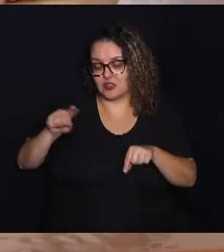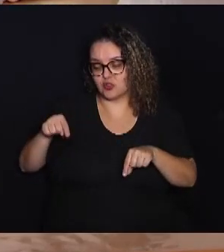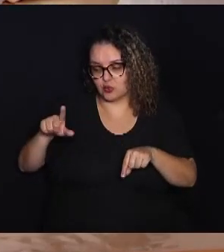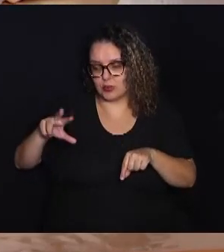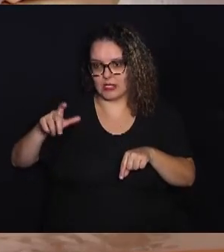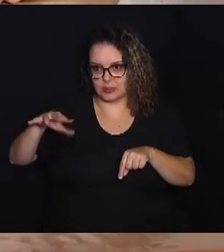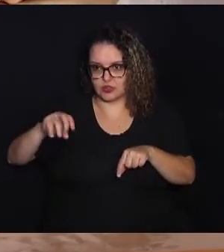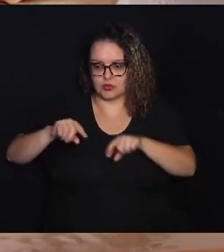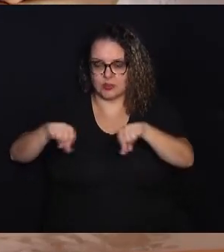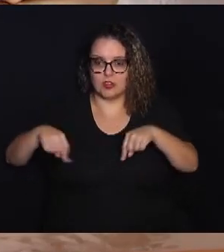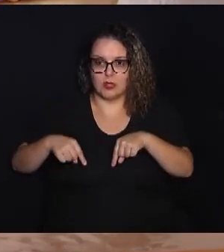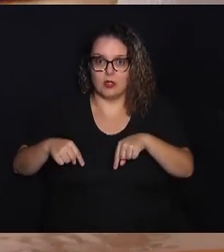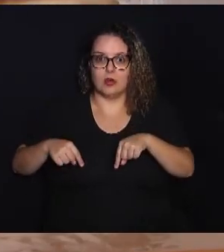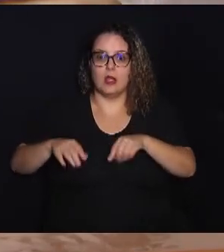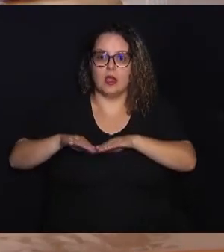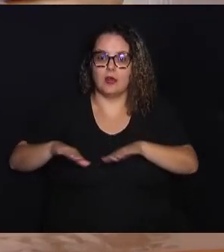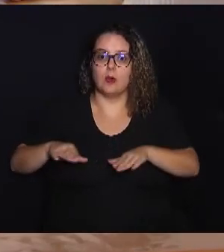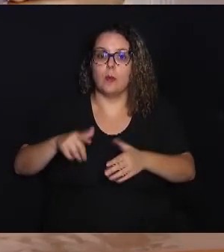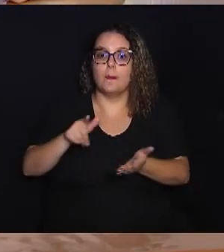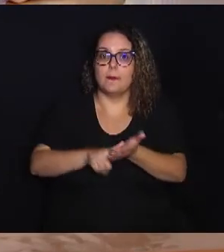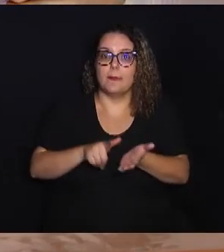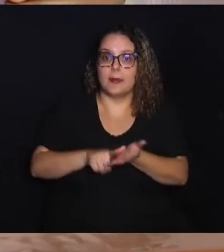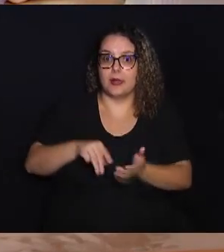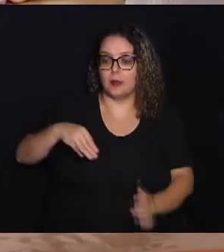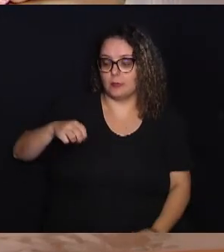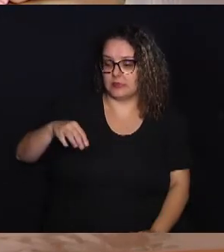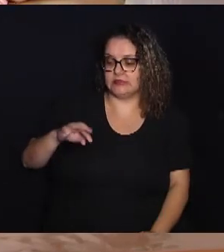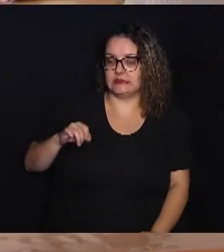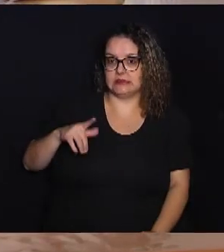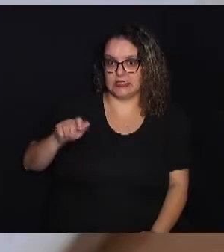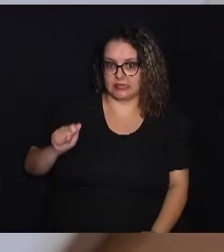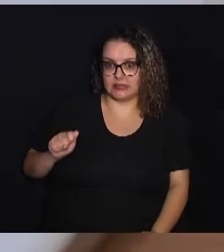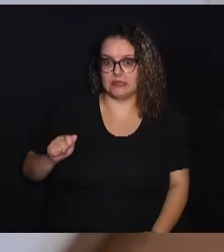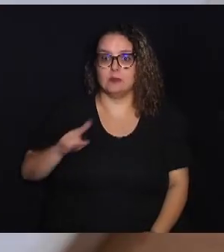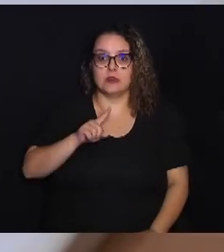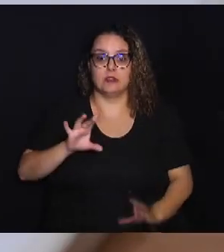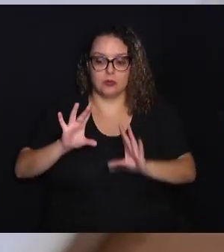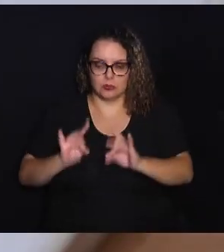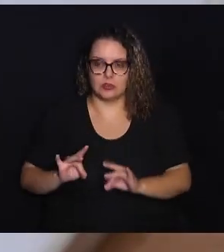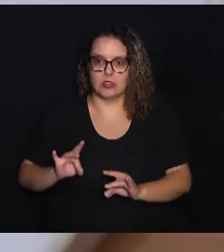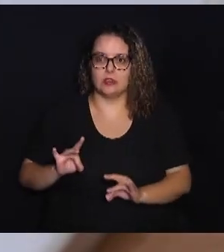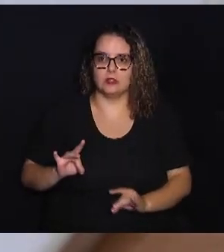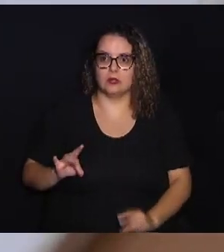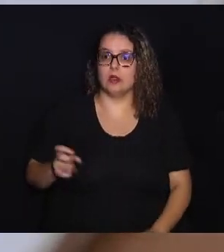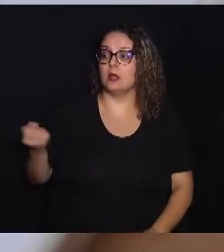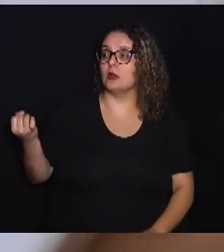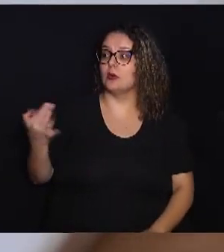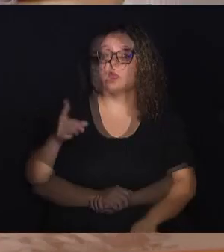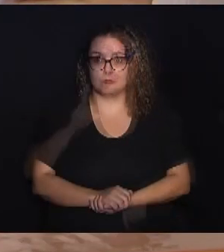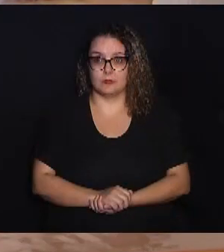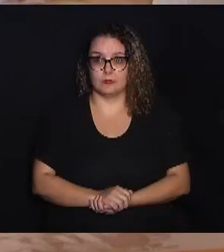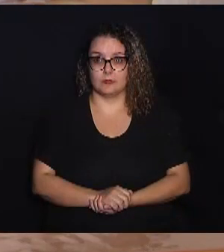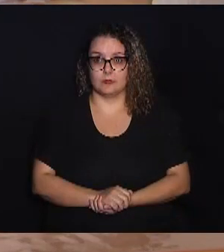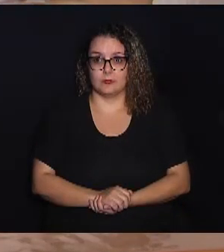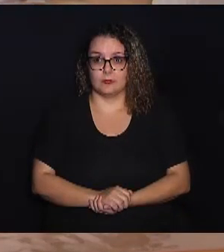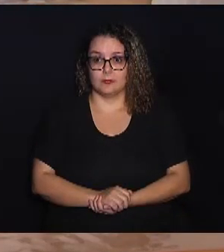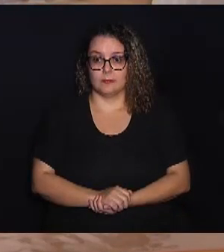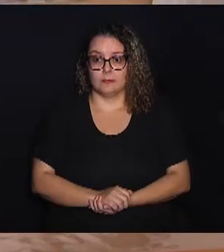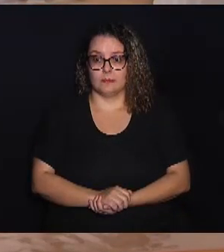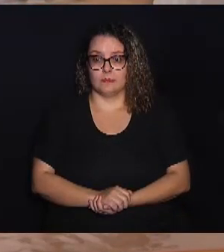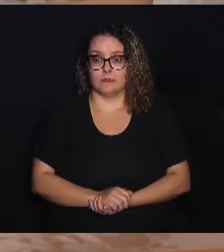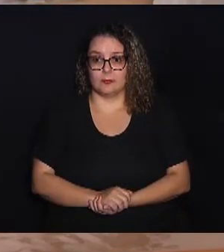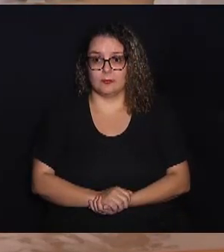Isso! E aí a gente tem uma bolinha pronta. Para facilitar também, igual a gente fez com essa pecinha, a gente